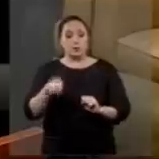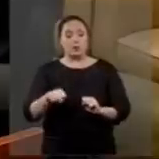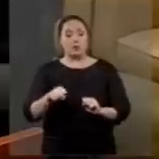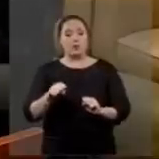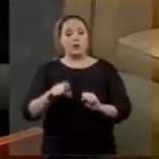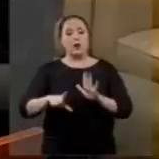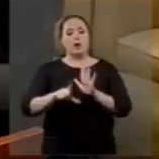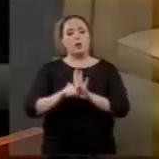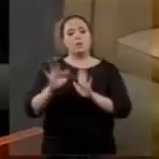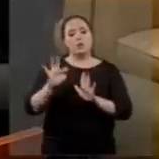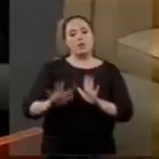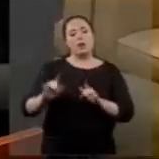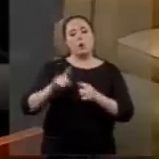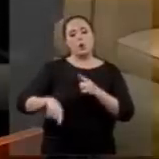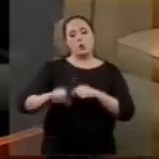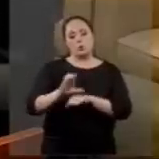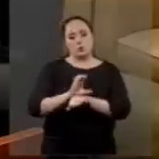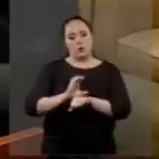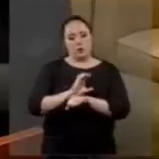federal inconstitucional.